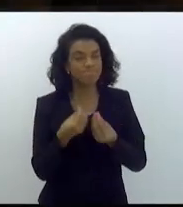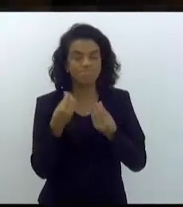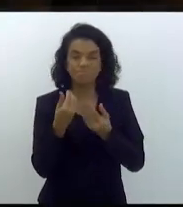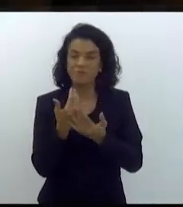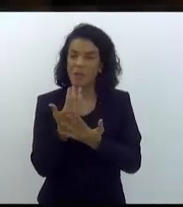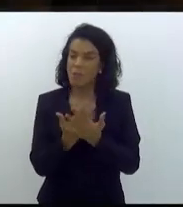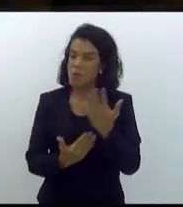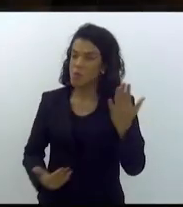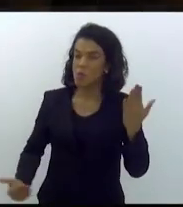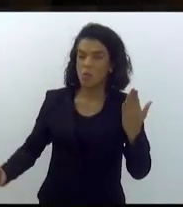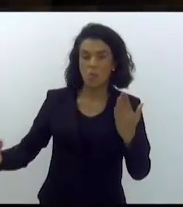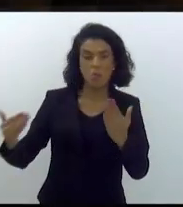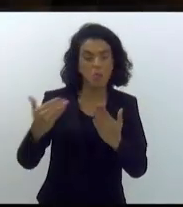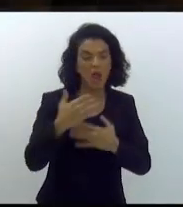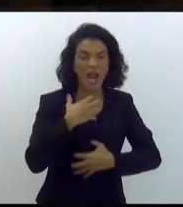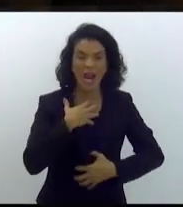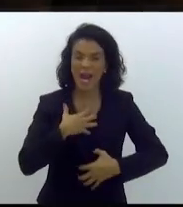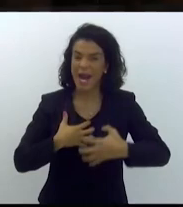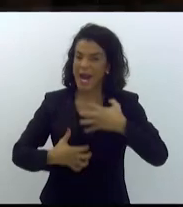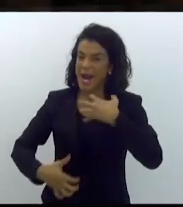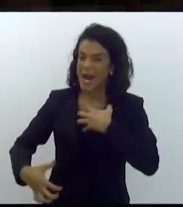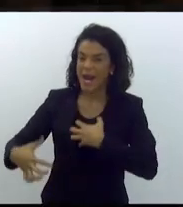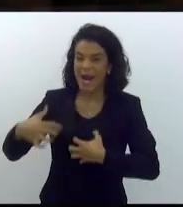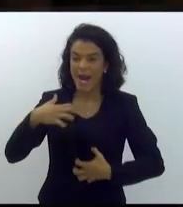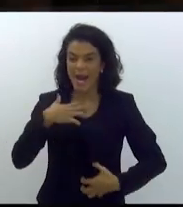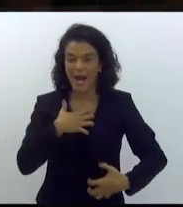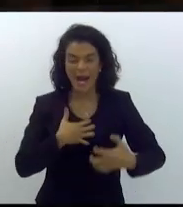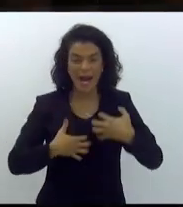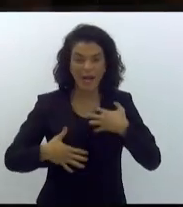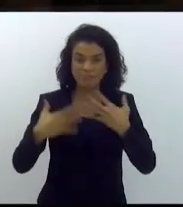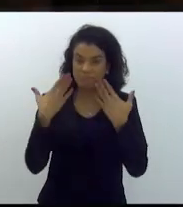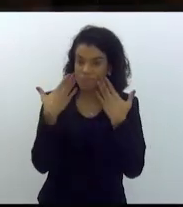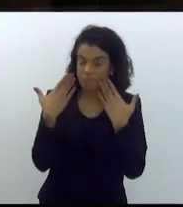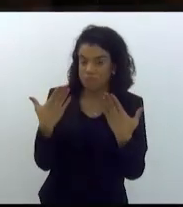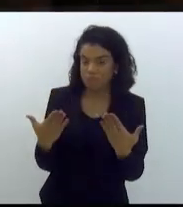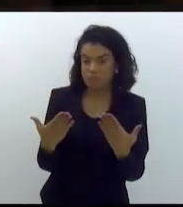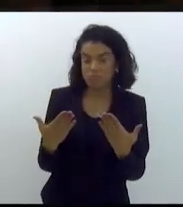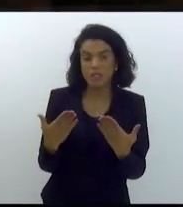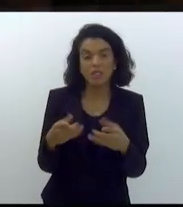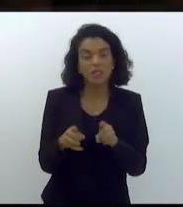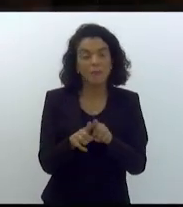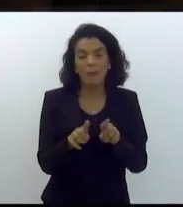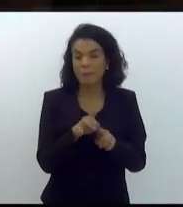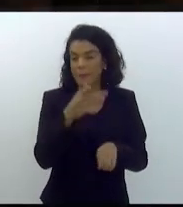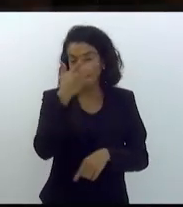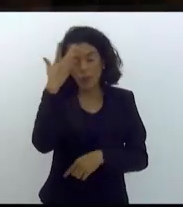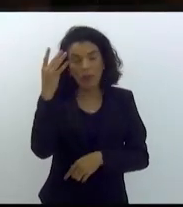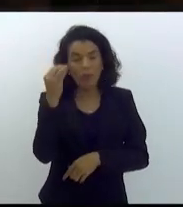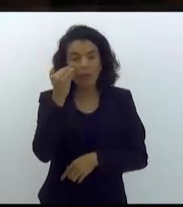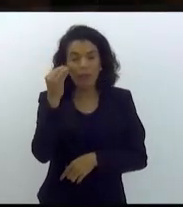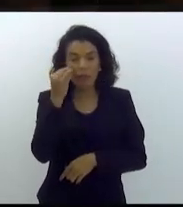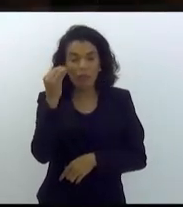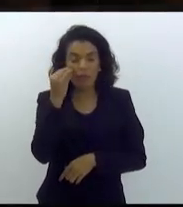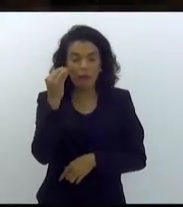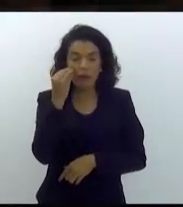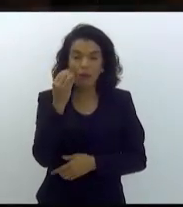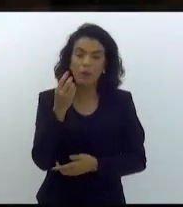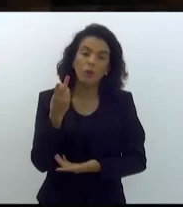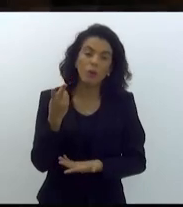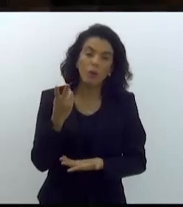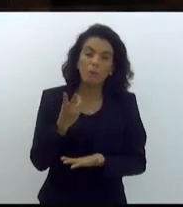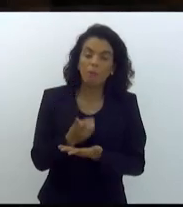arraigado arraigados e aflorados e com gente que tentando manter essa